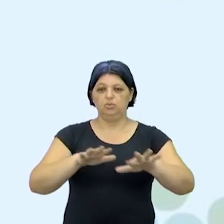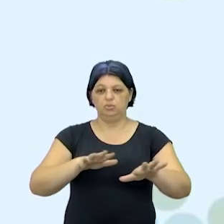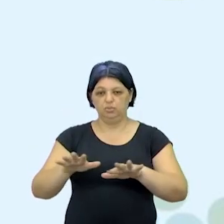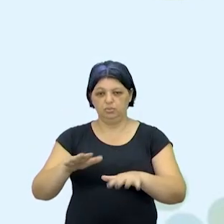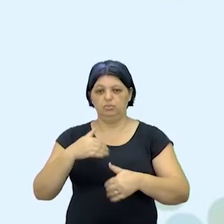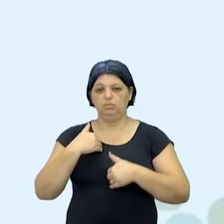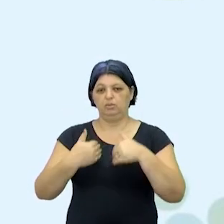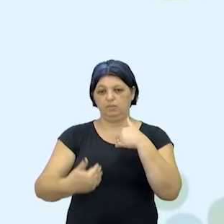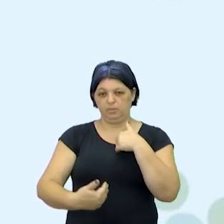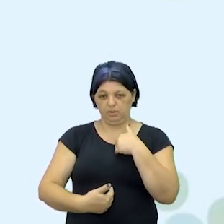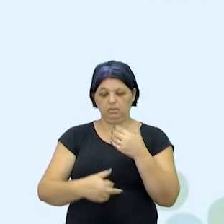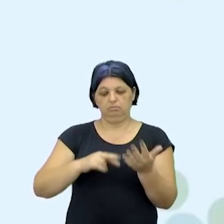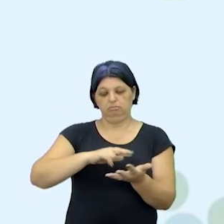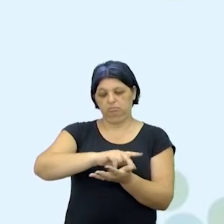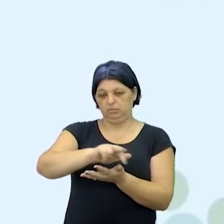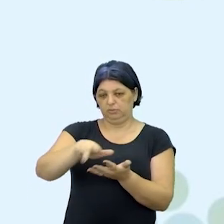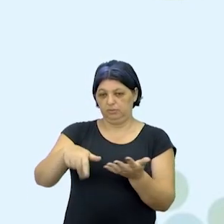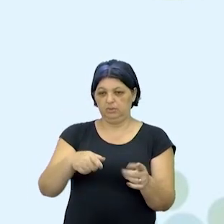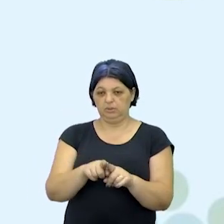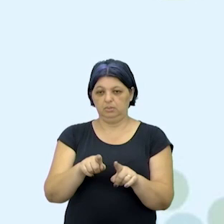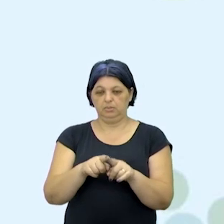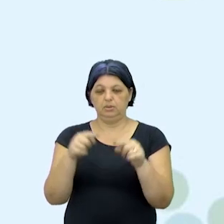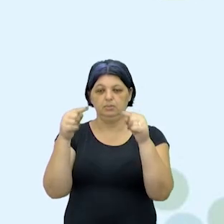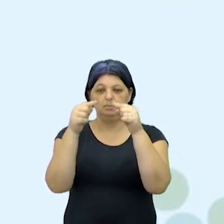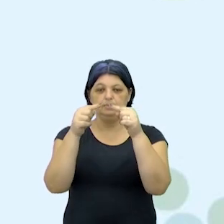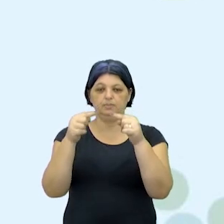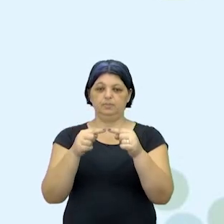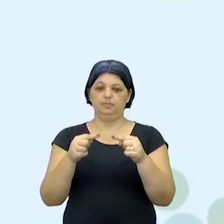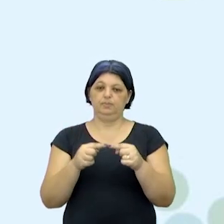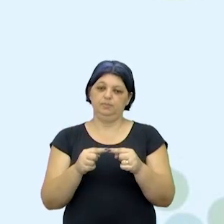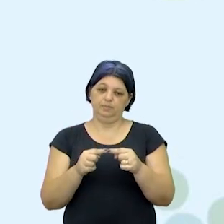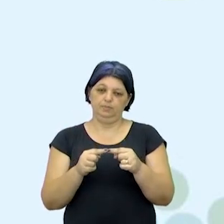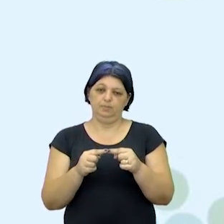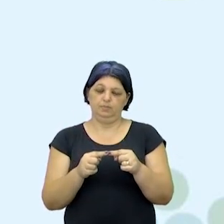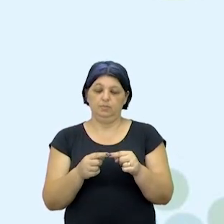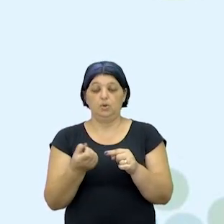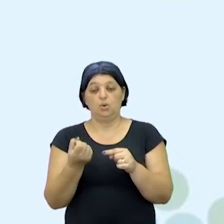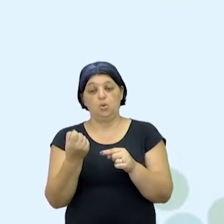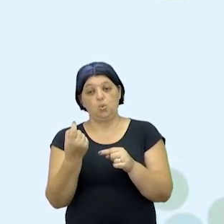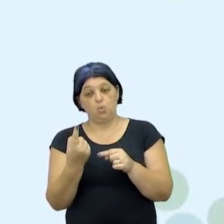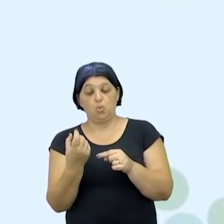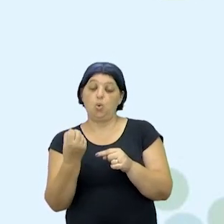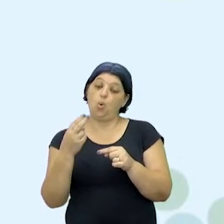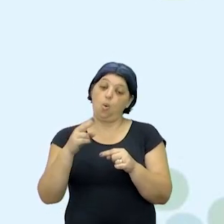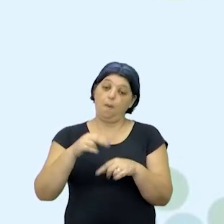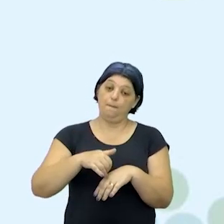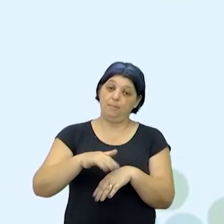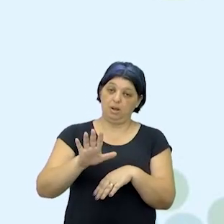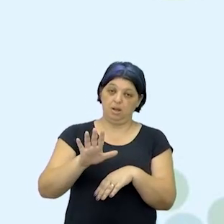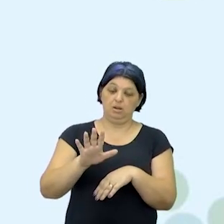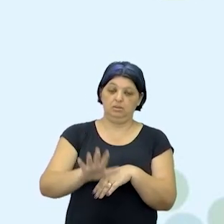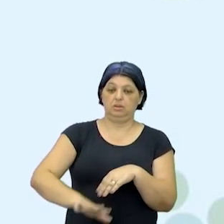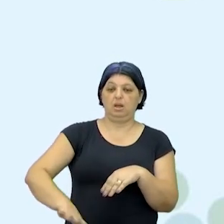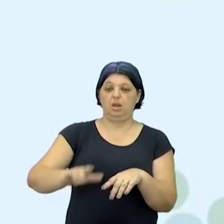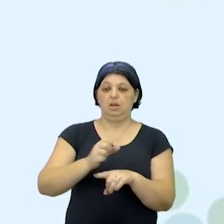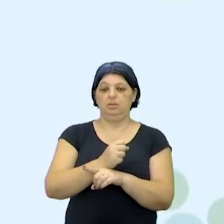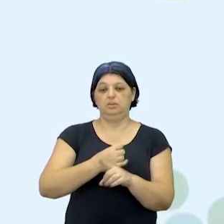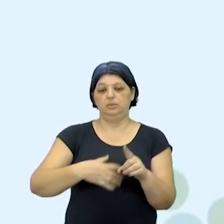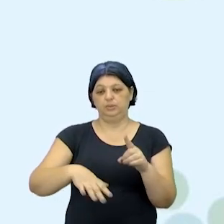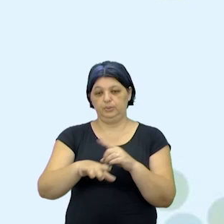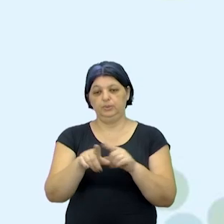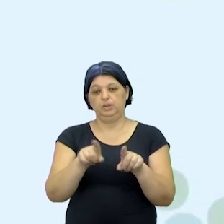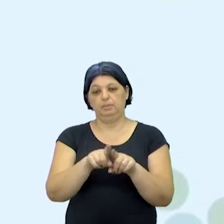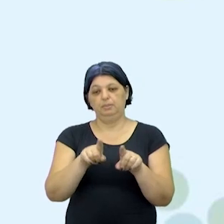entre outras, situando-os no contexto de um ou mais campos de atuação social e considerando